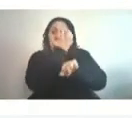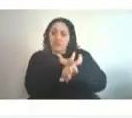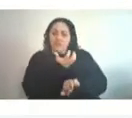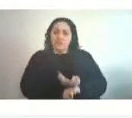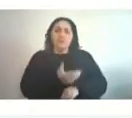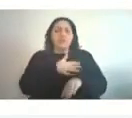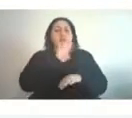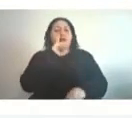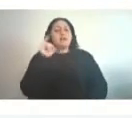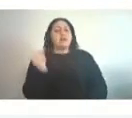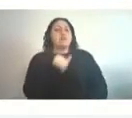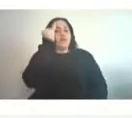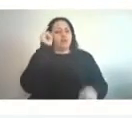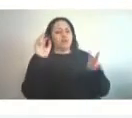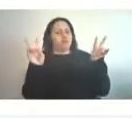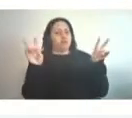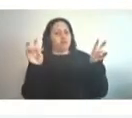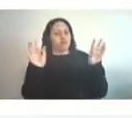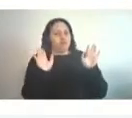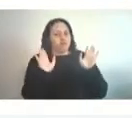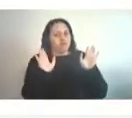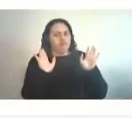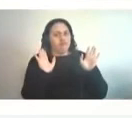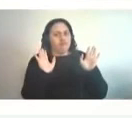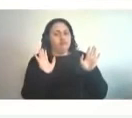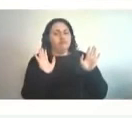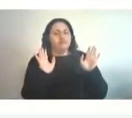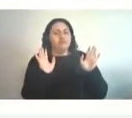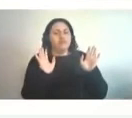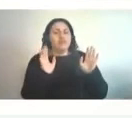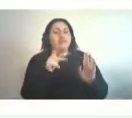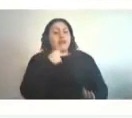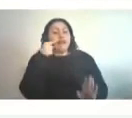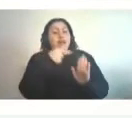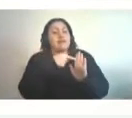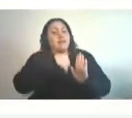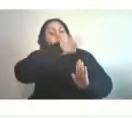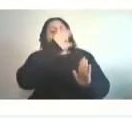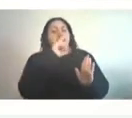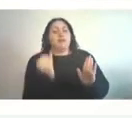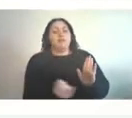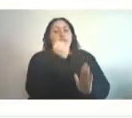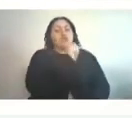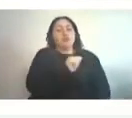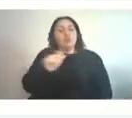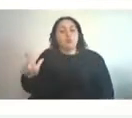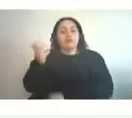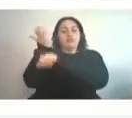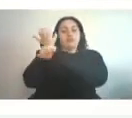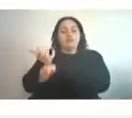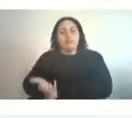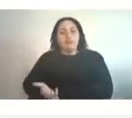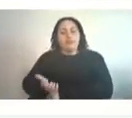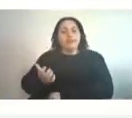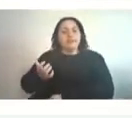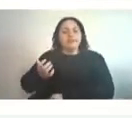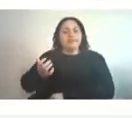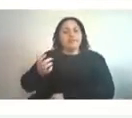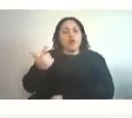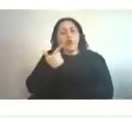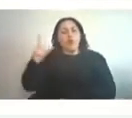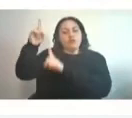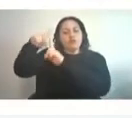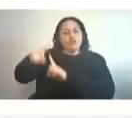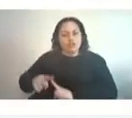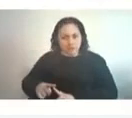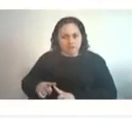importantes, entre aspas, tidas como mais importantes do que outras, né? Ordem nos conteúdos a serem